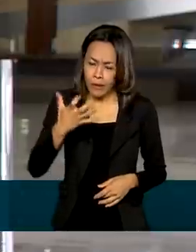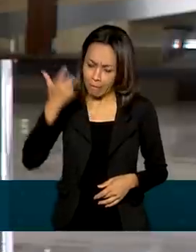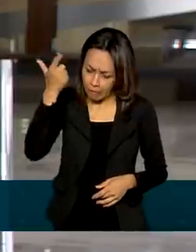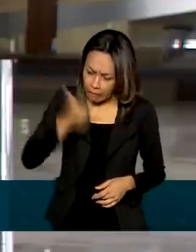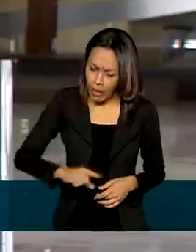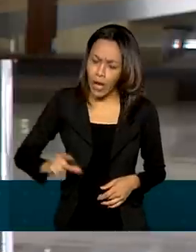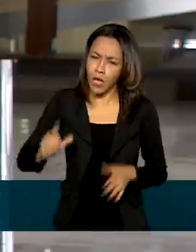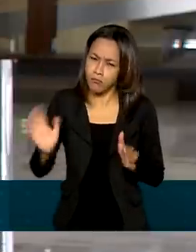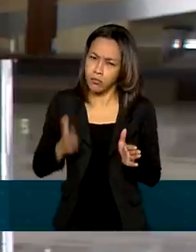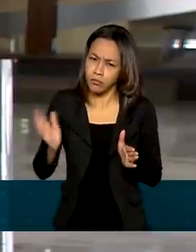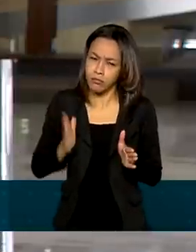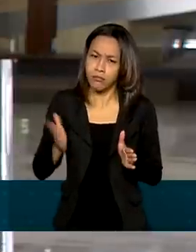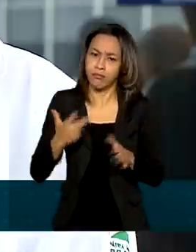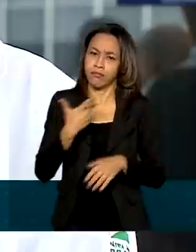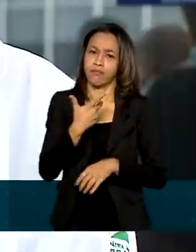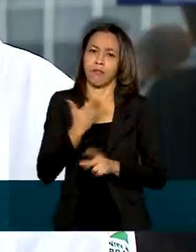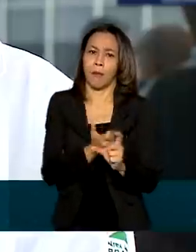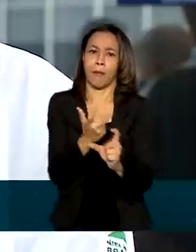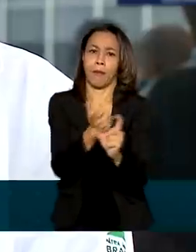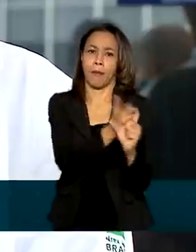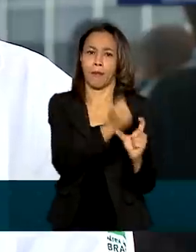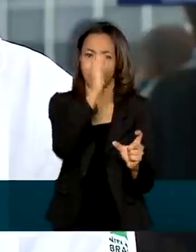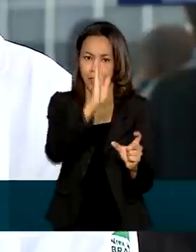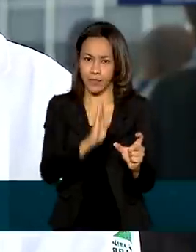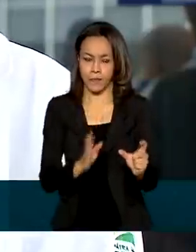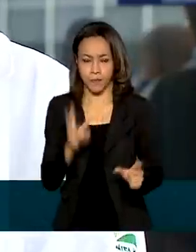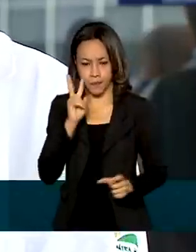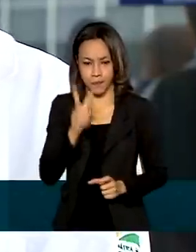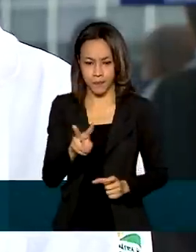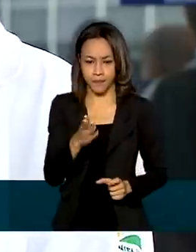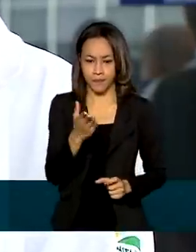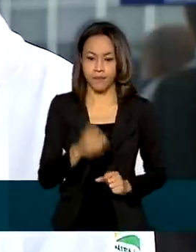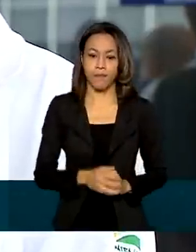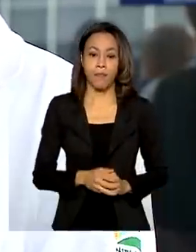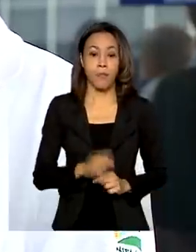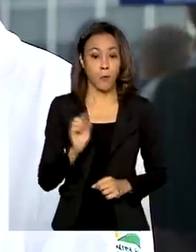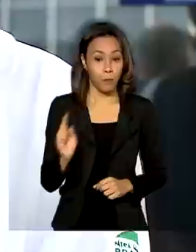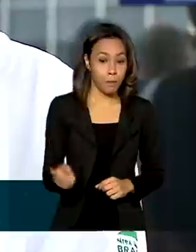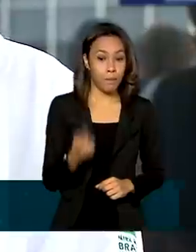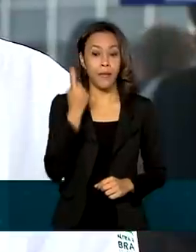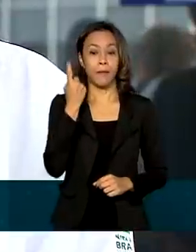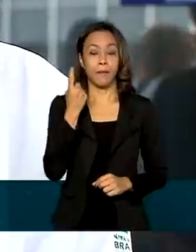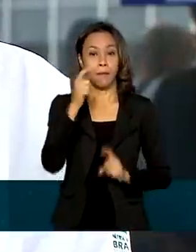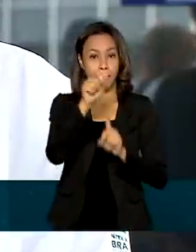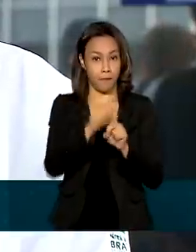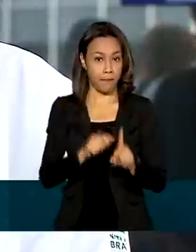vacinação no país. Vamos ver. O primeiro objeto é, em abril,